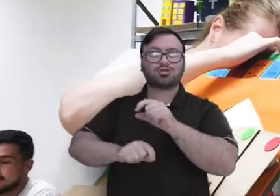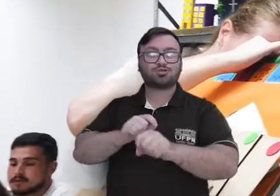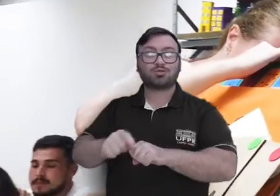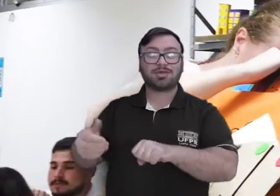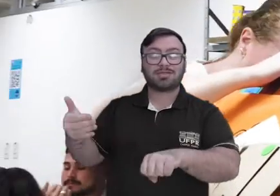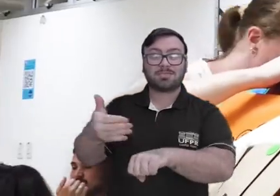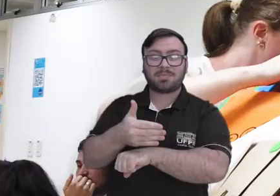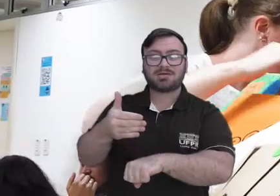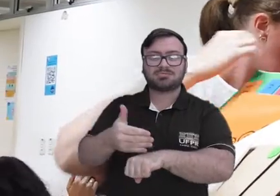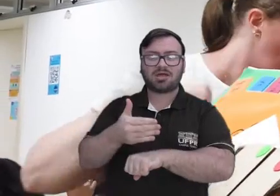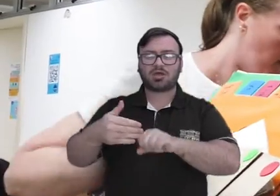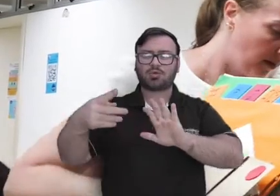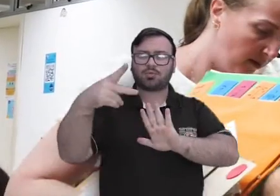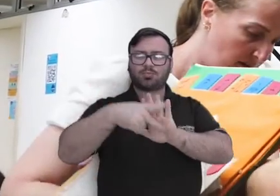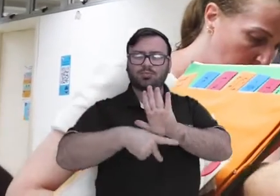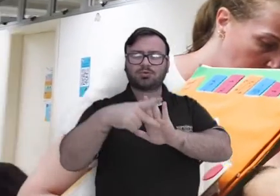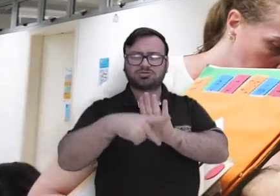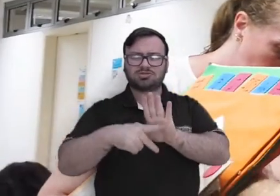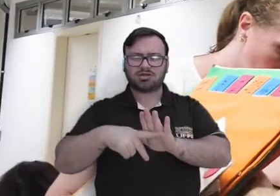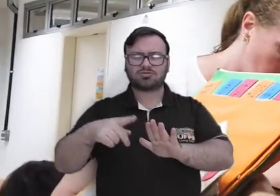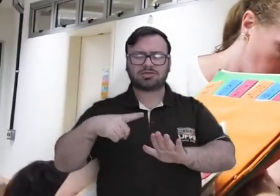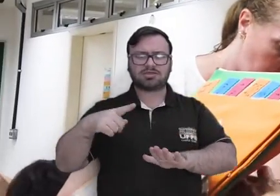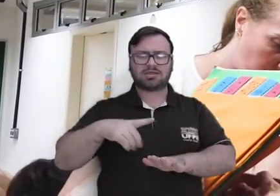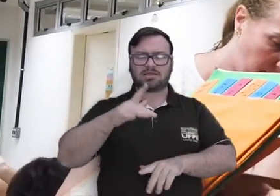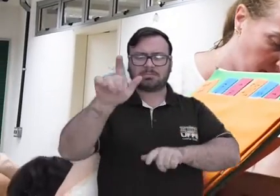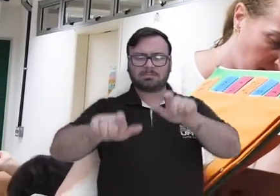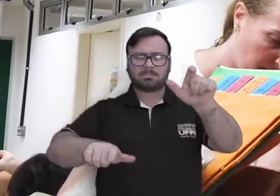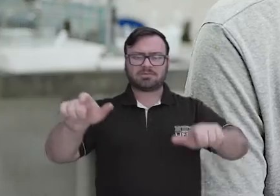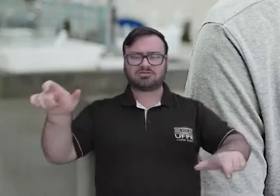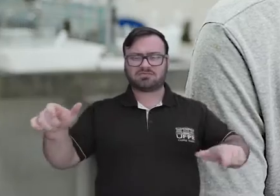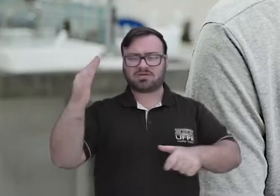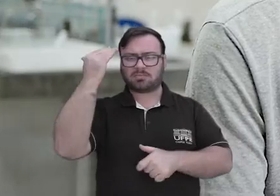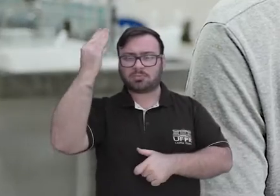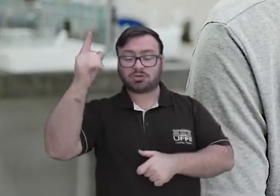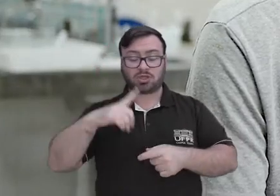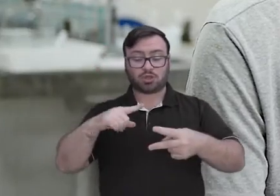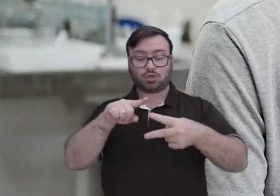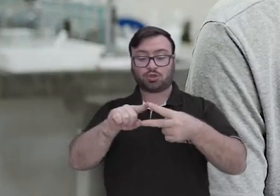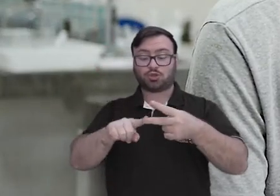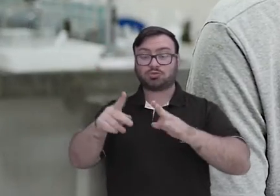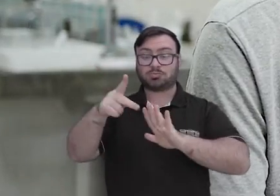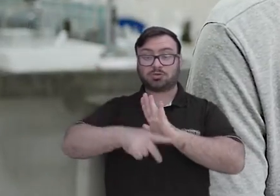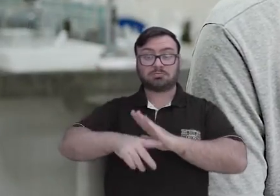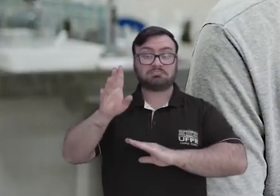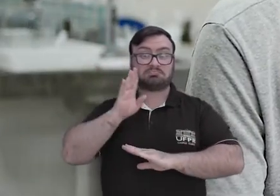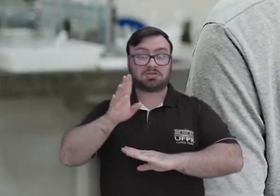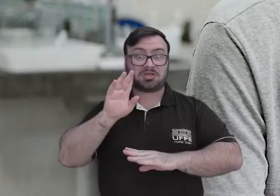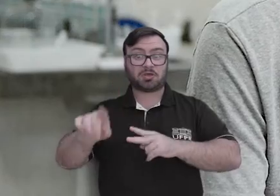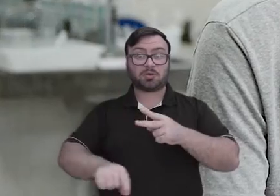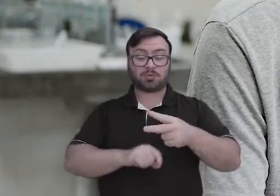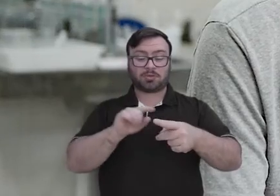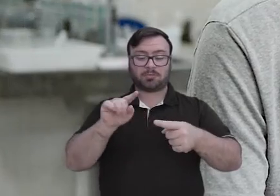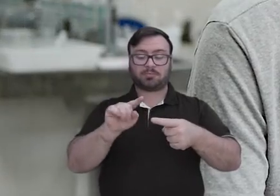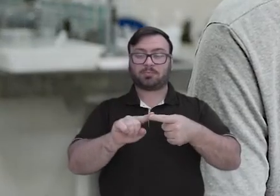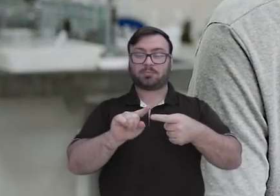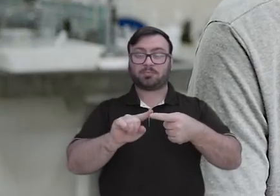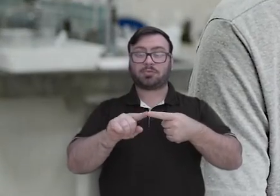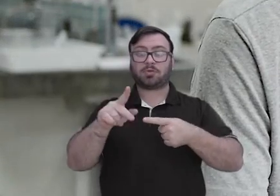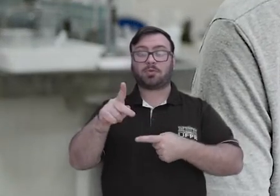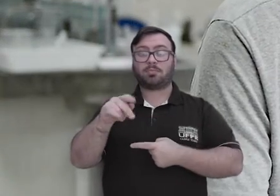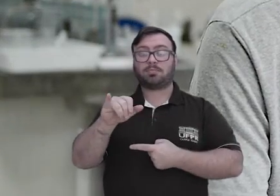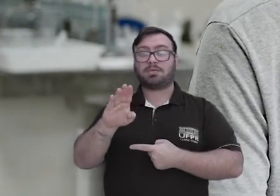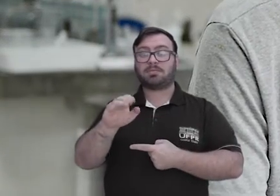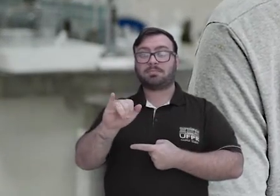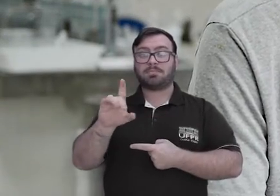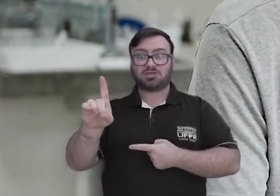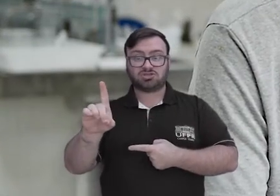participar em algum projeto com algum desses pesquisadores. Dois projetos muito importantes que acontecem aqui são o PIBID e